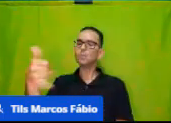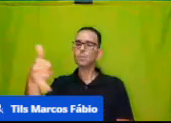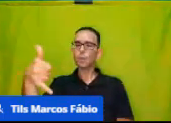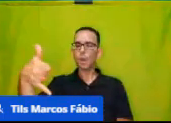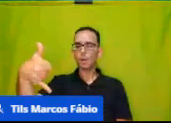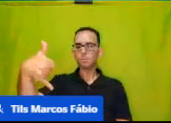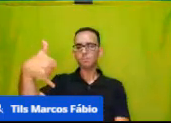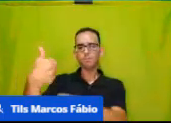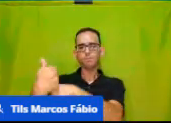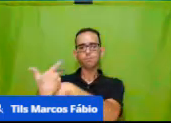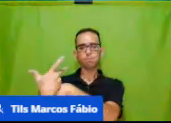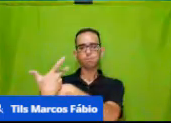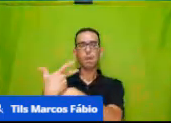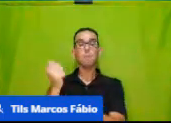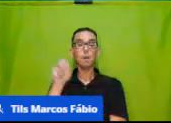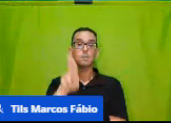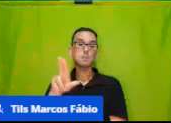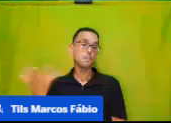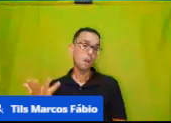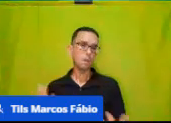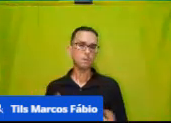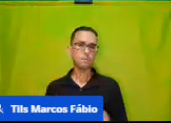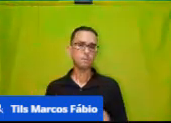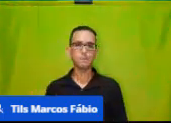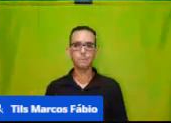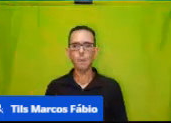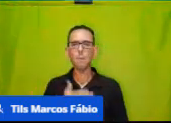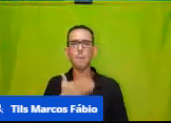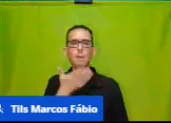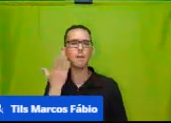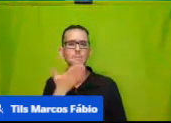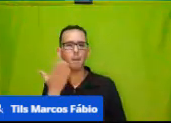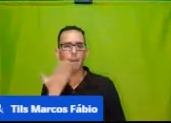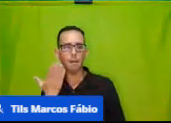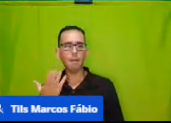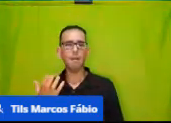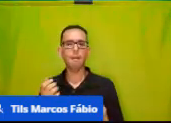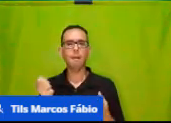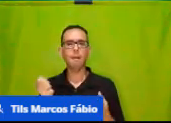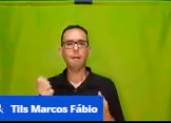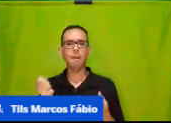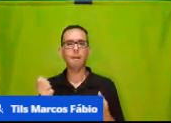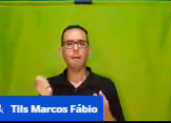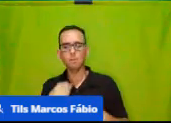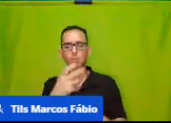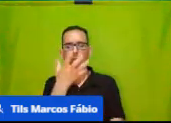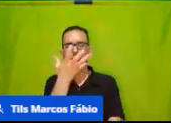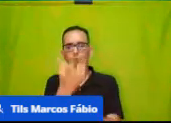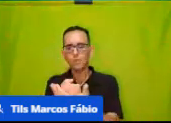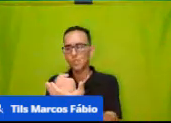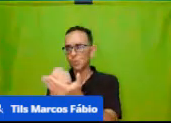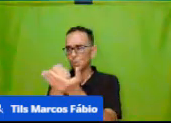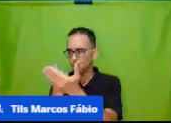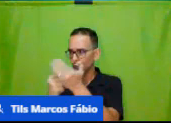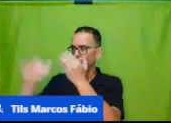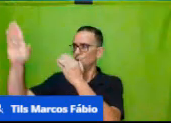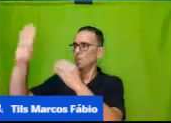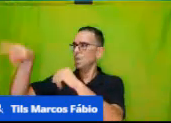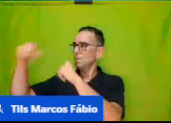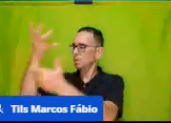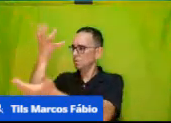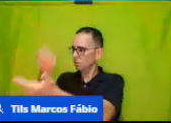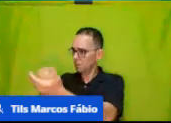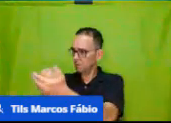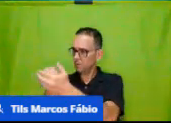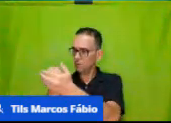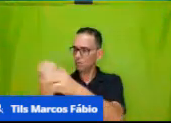temos essa ferramenta aí. Uma vantagem de subir para o YouTube e fazer o download é que quando a sua gravação,